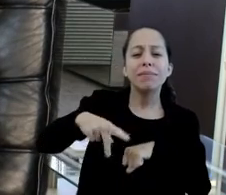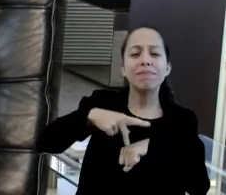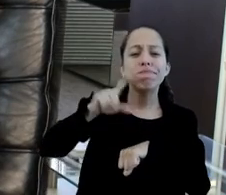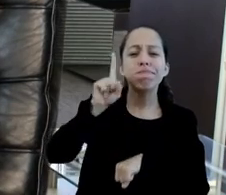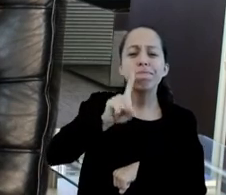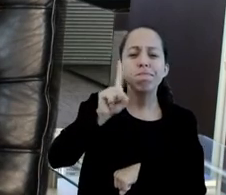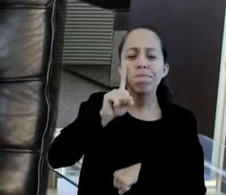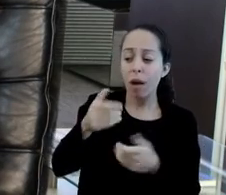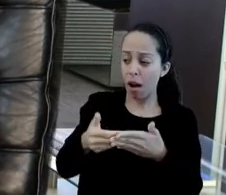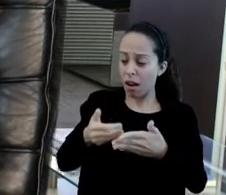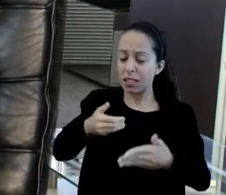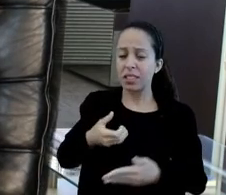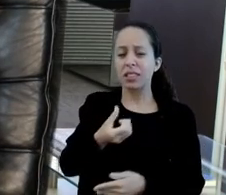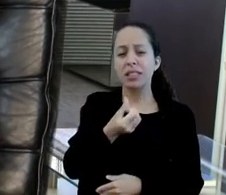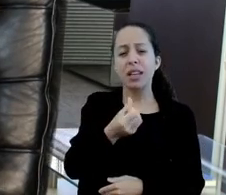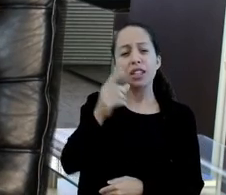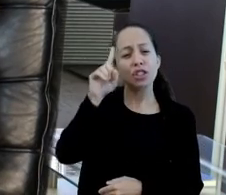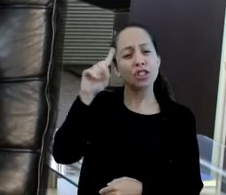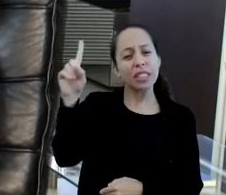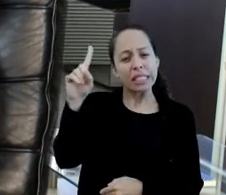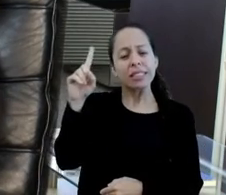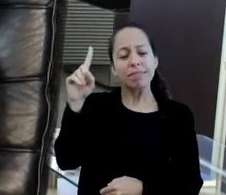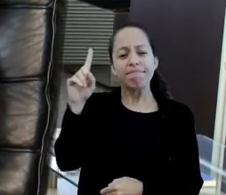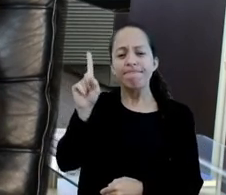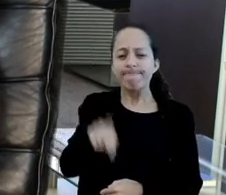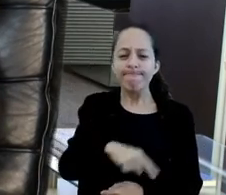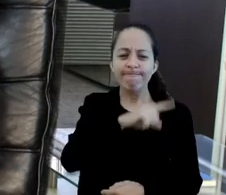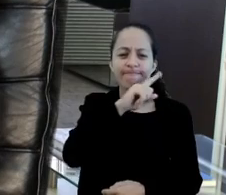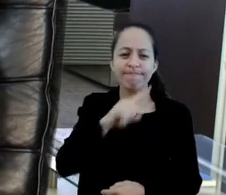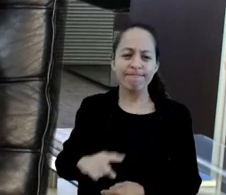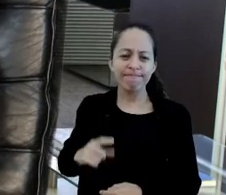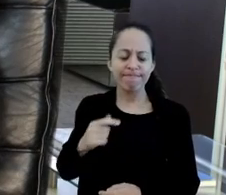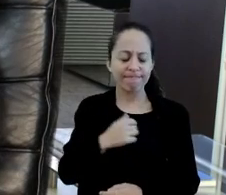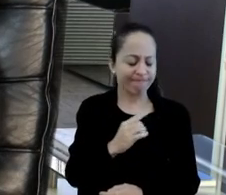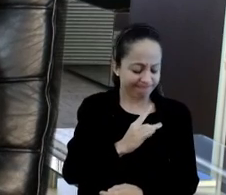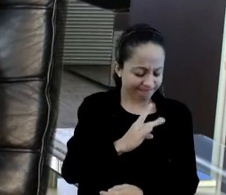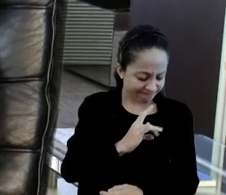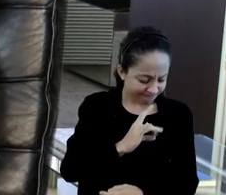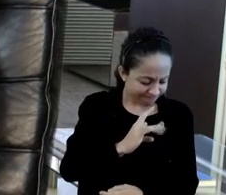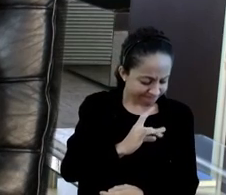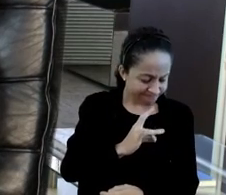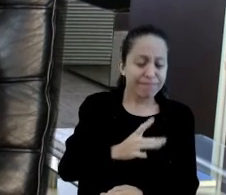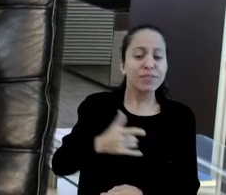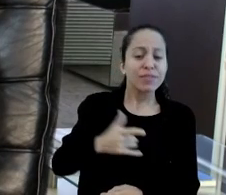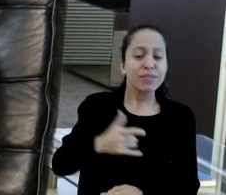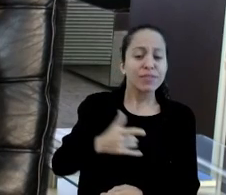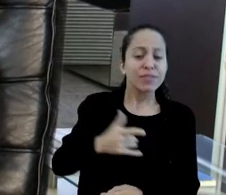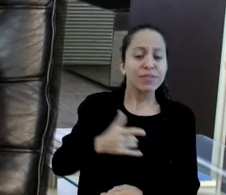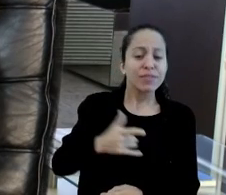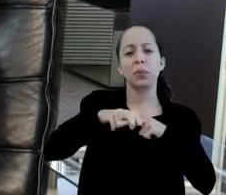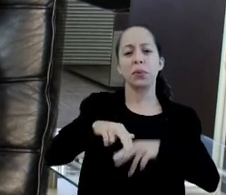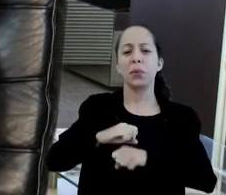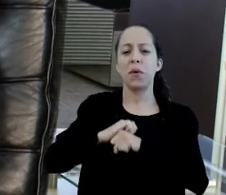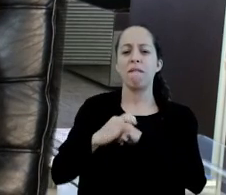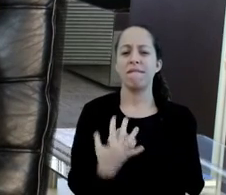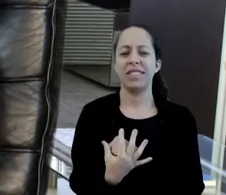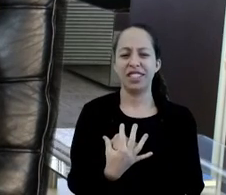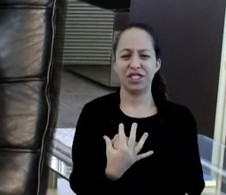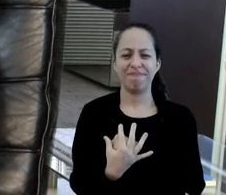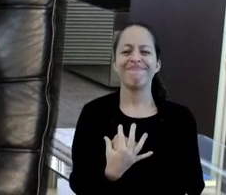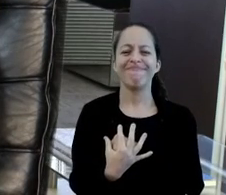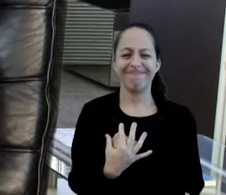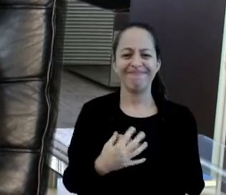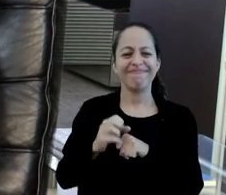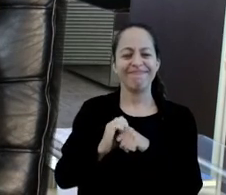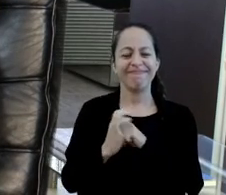o festival no Texas. Aí o medo veio de novo na época do Covid, né? E